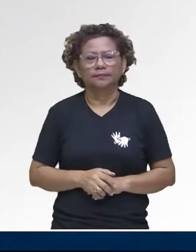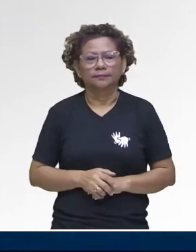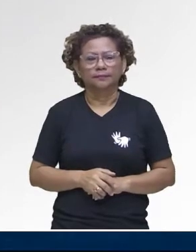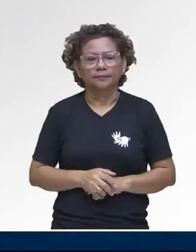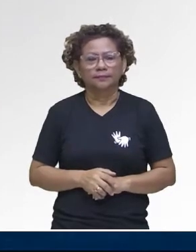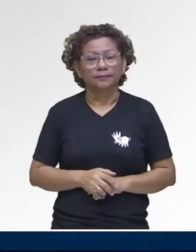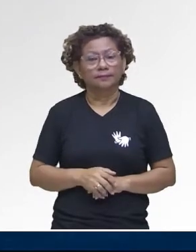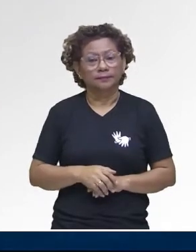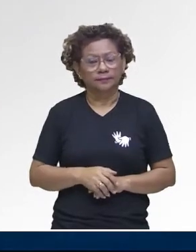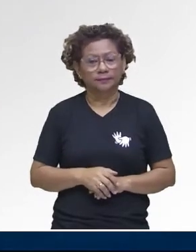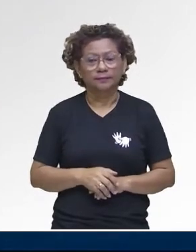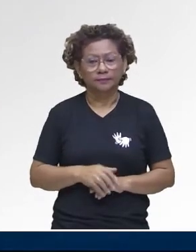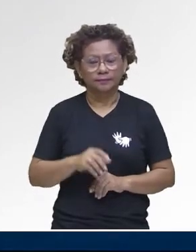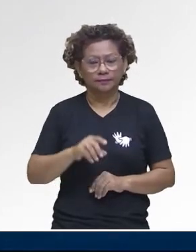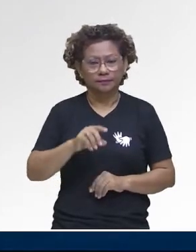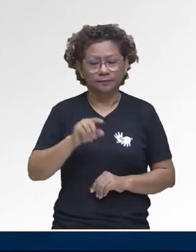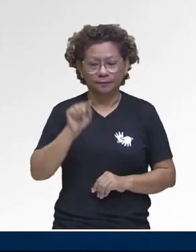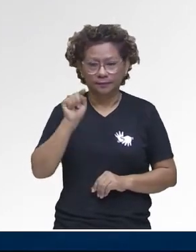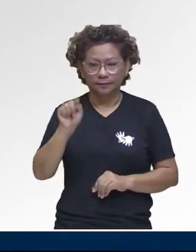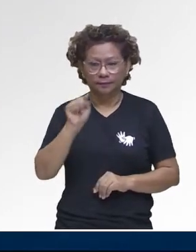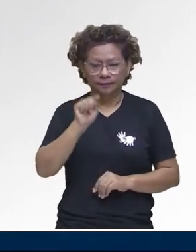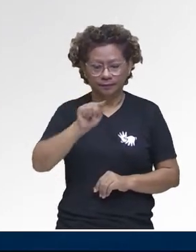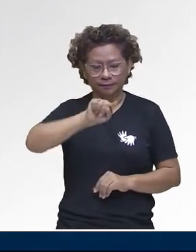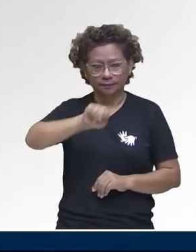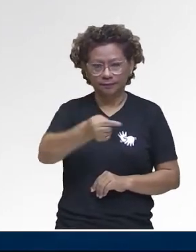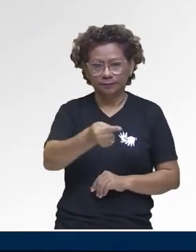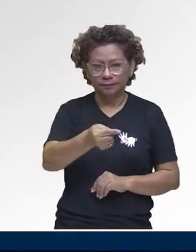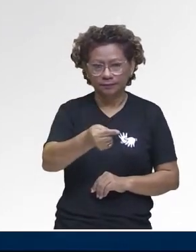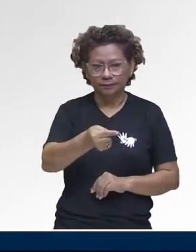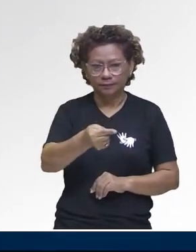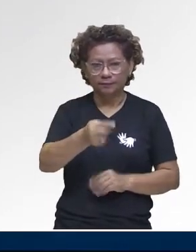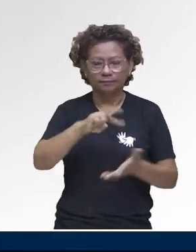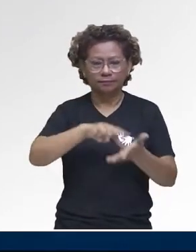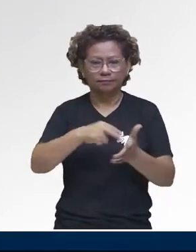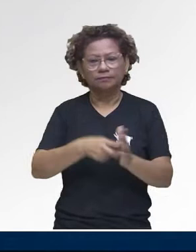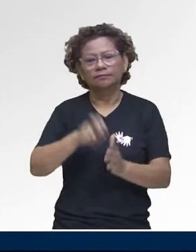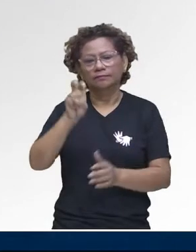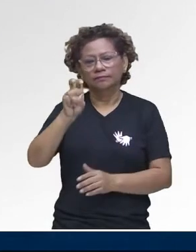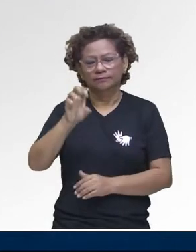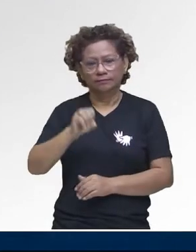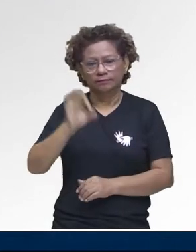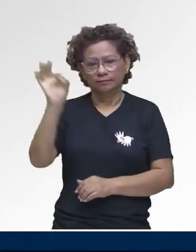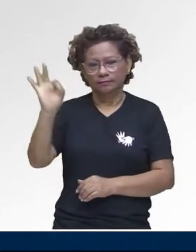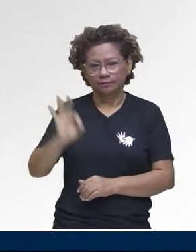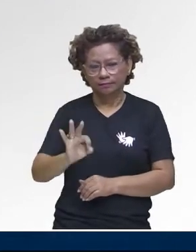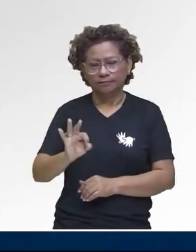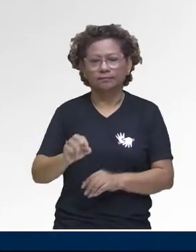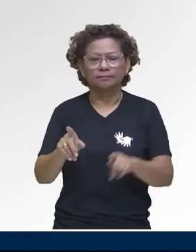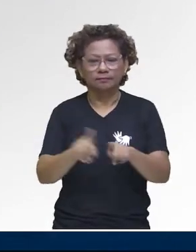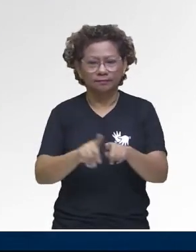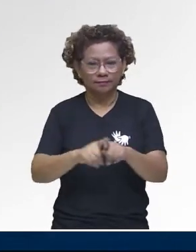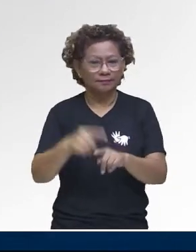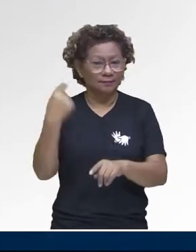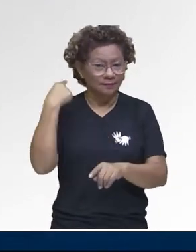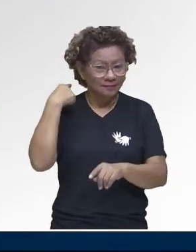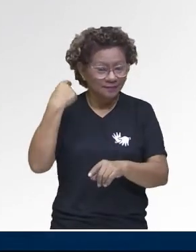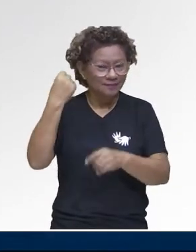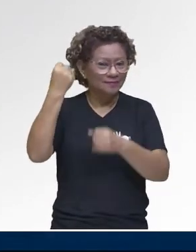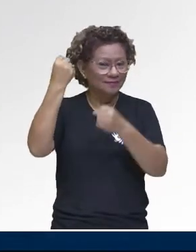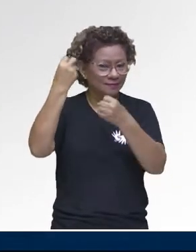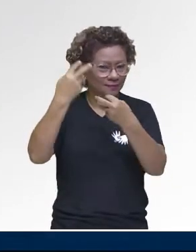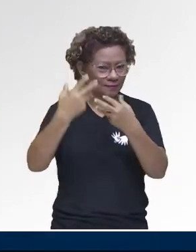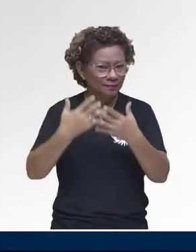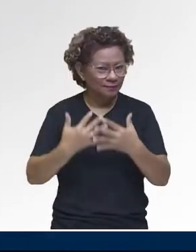resultado equivale a 50%. Ou então, também falamos que não há necessidade de fazer essa